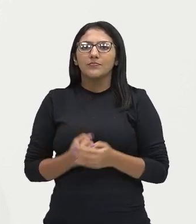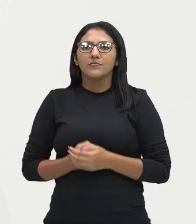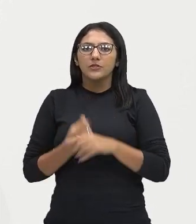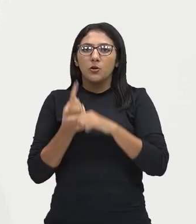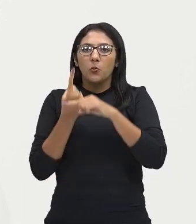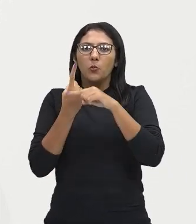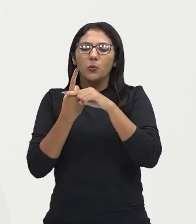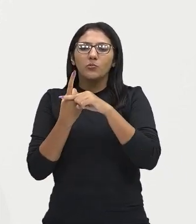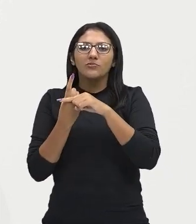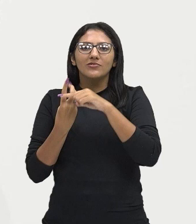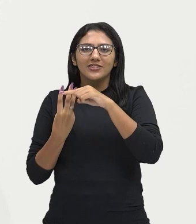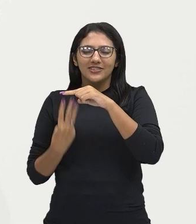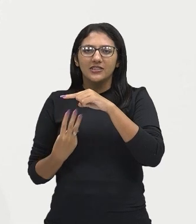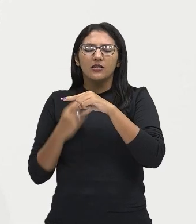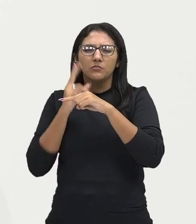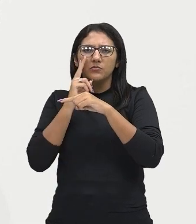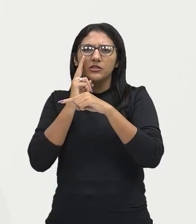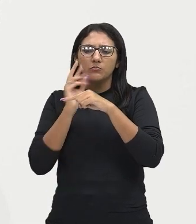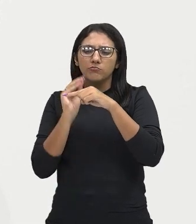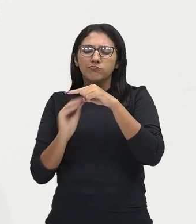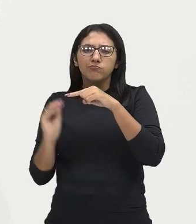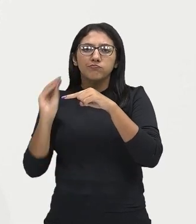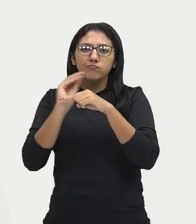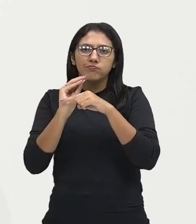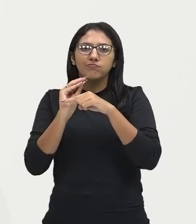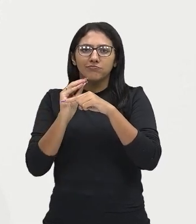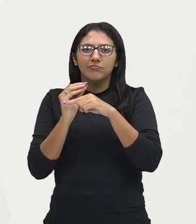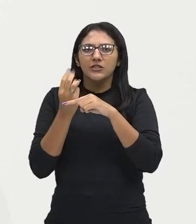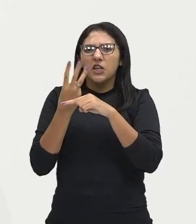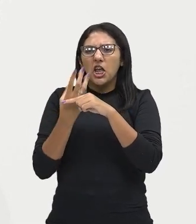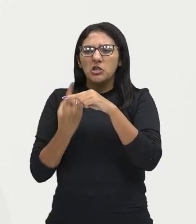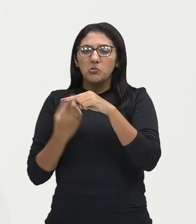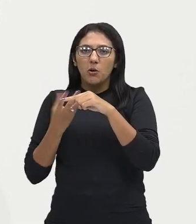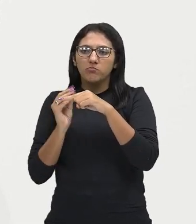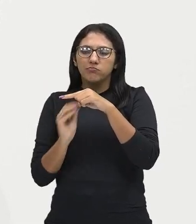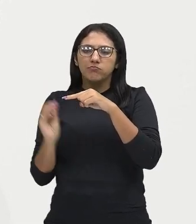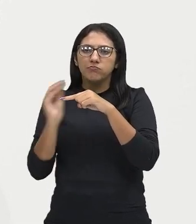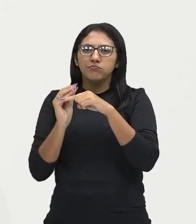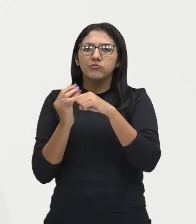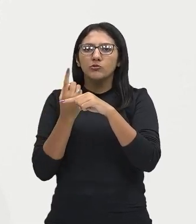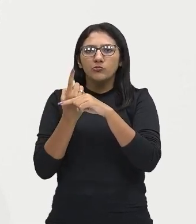A segunda é 3 sobre 1, que vai ficar então 1 sobre 3.